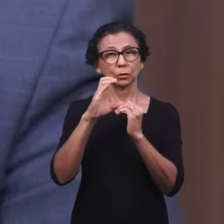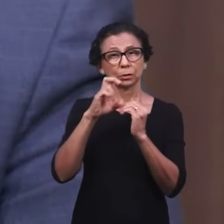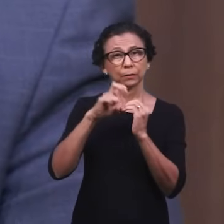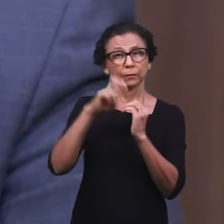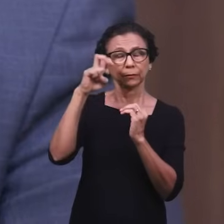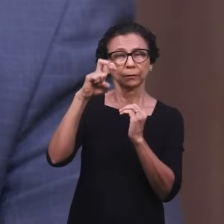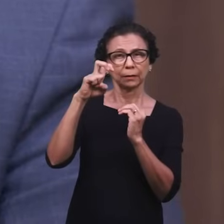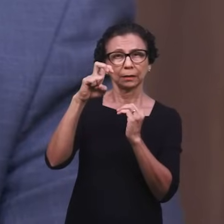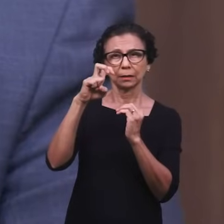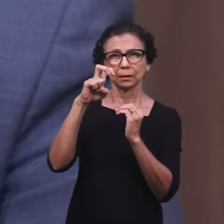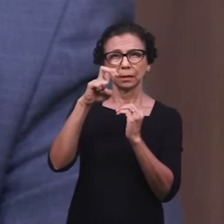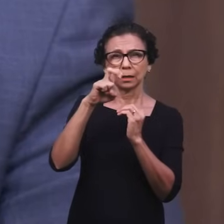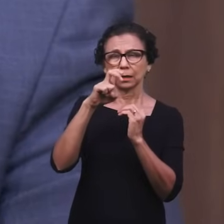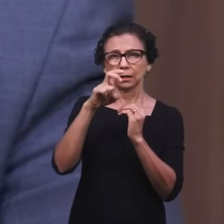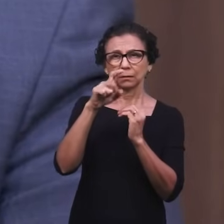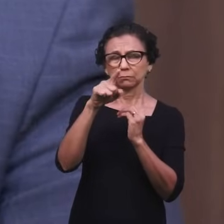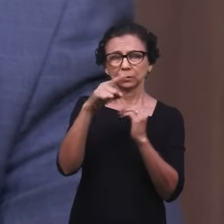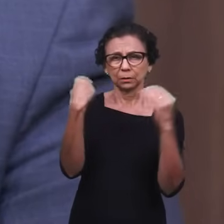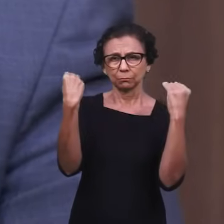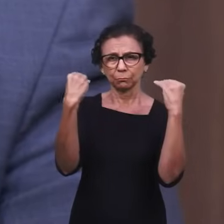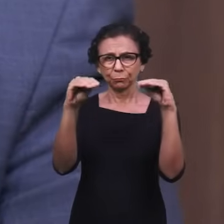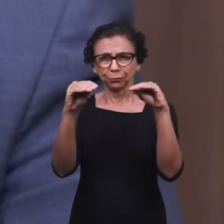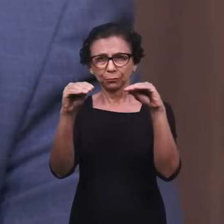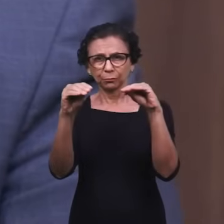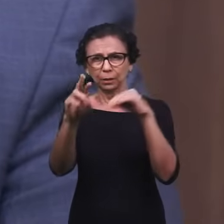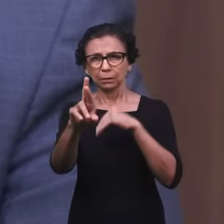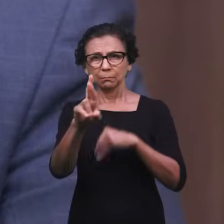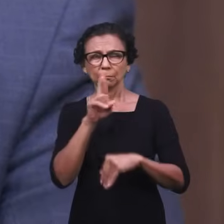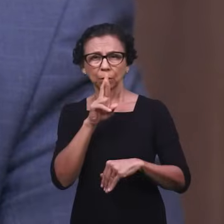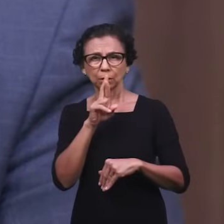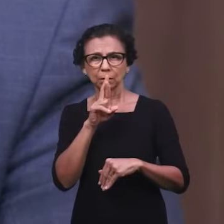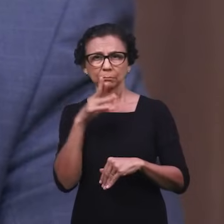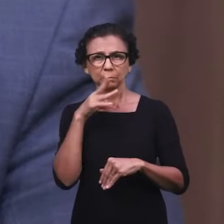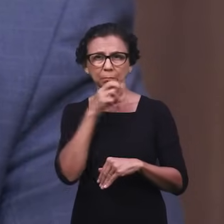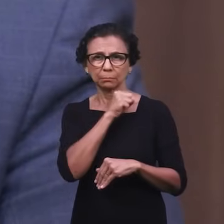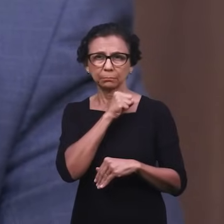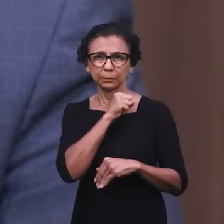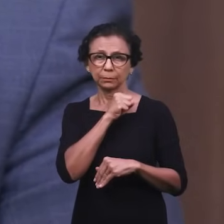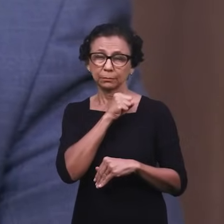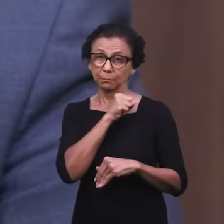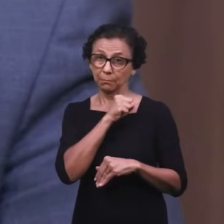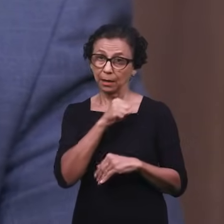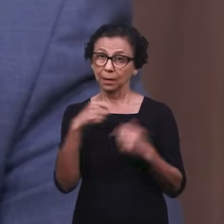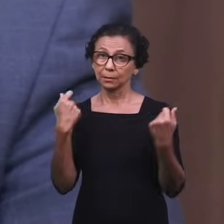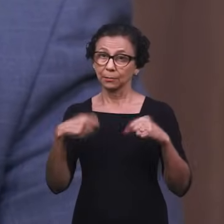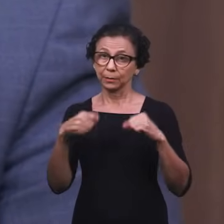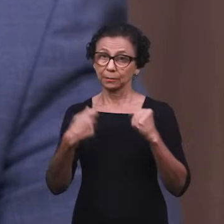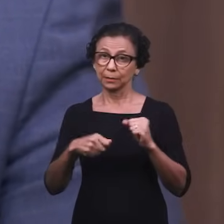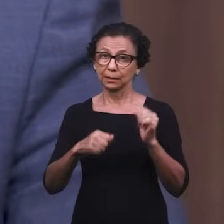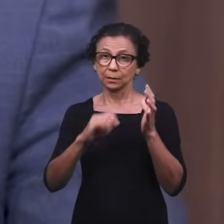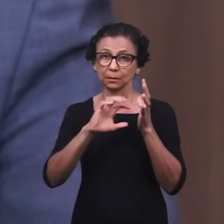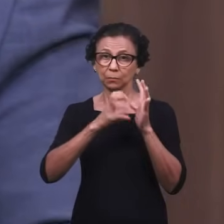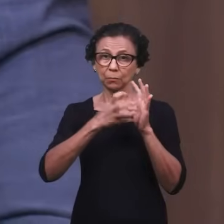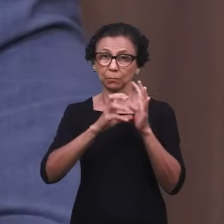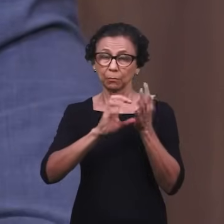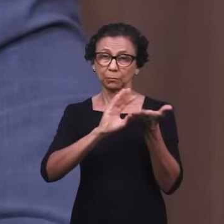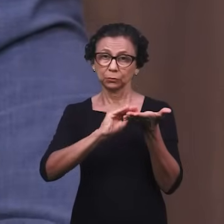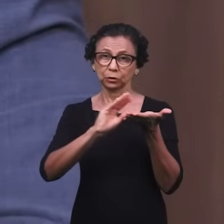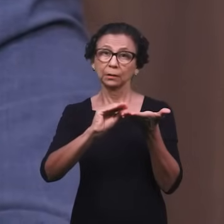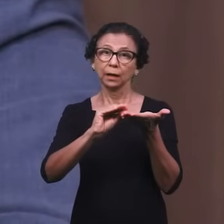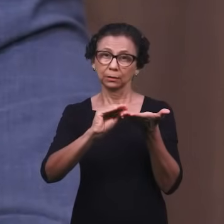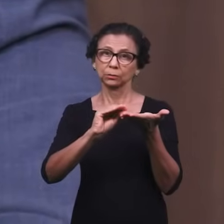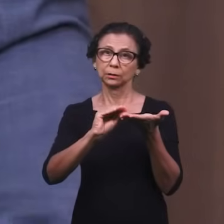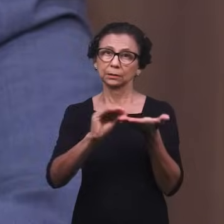otimizar isso. Você vai fazer uma busca muito mais otimizada, mas ele também depende de um banco de dados, né?